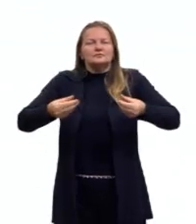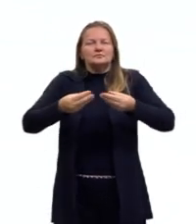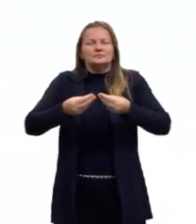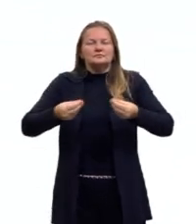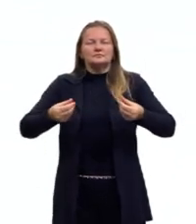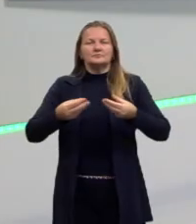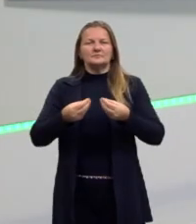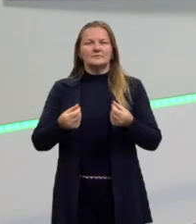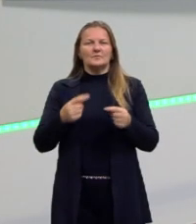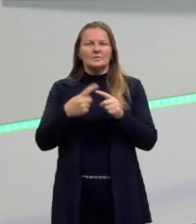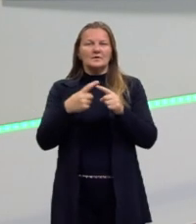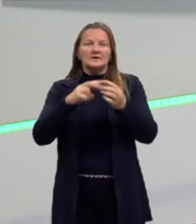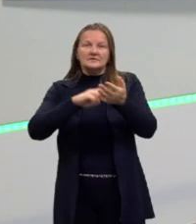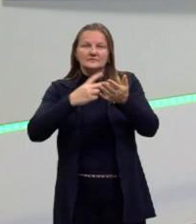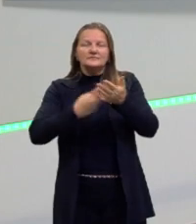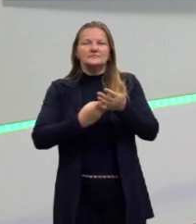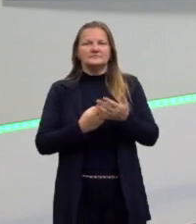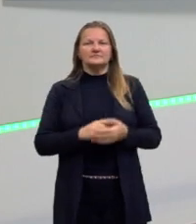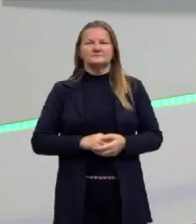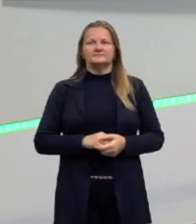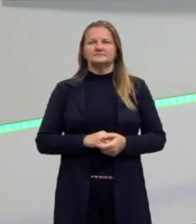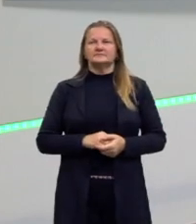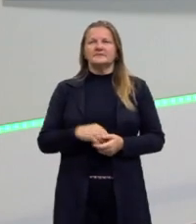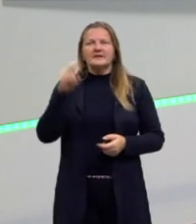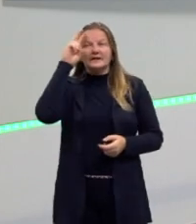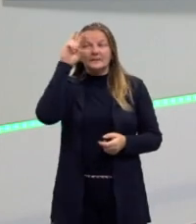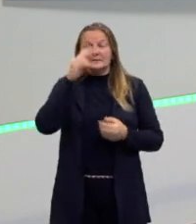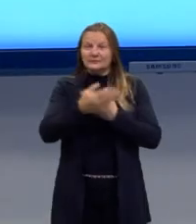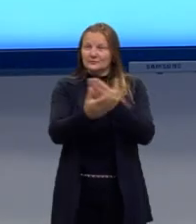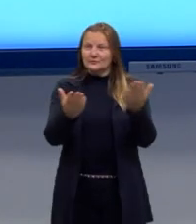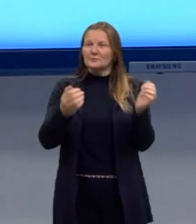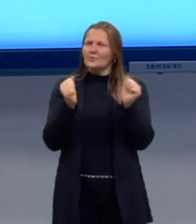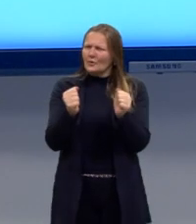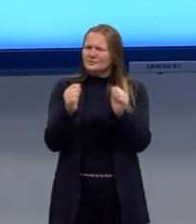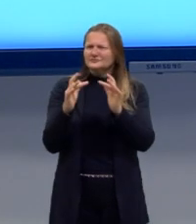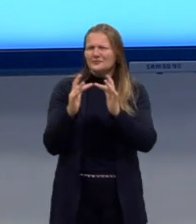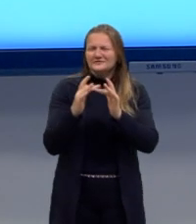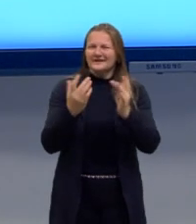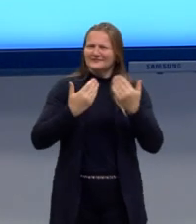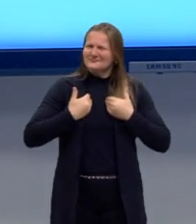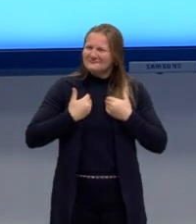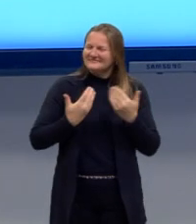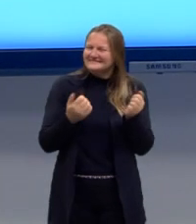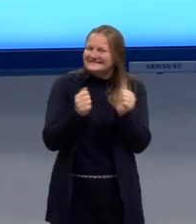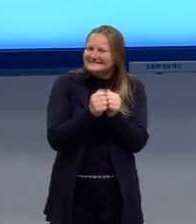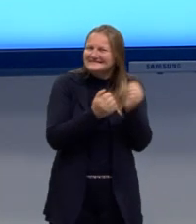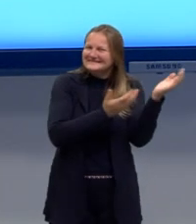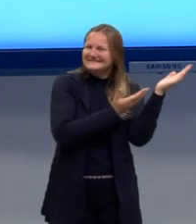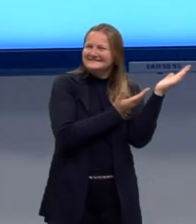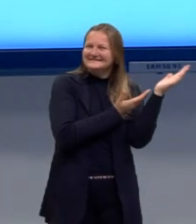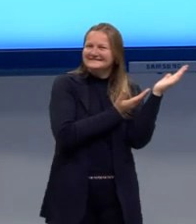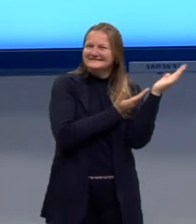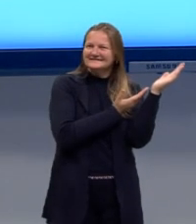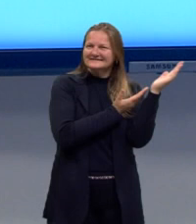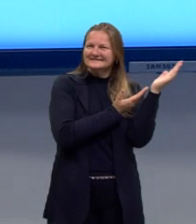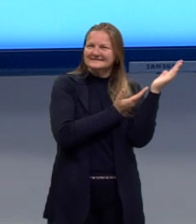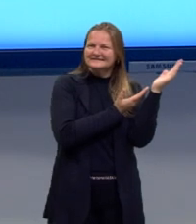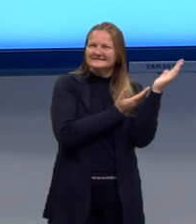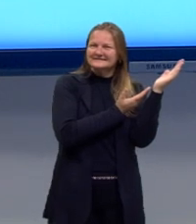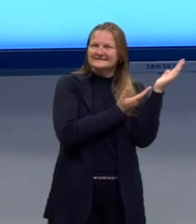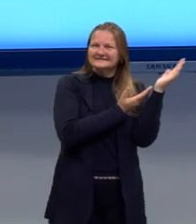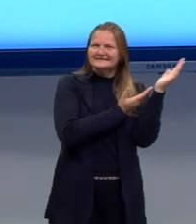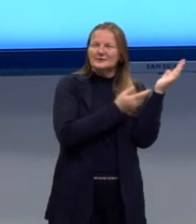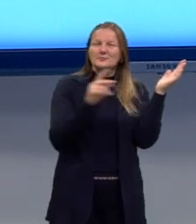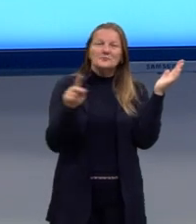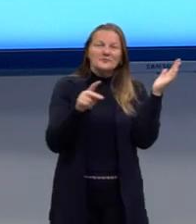né, sobre o que ele significa, tá? Lembrando então que vocês podem entrar em contato comigo, né, pelas minhas redes, para mandar